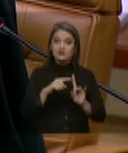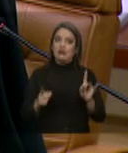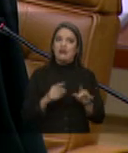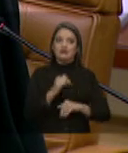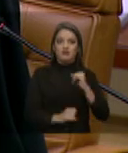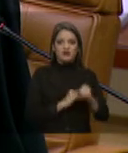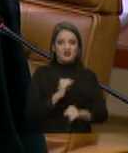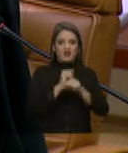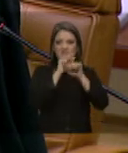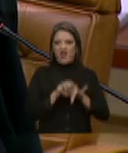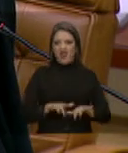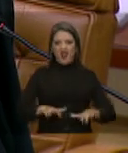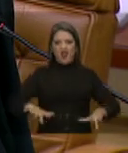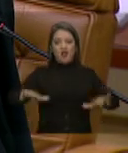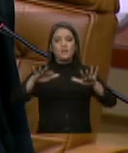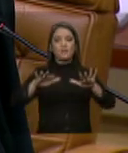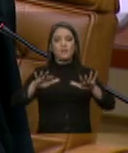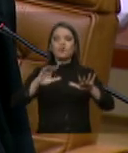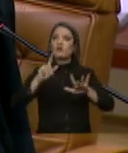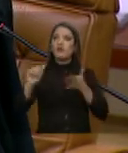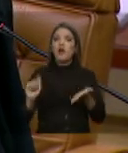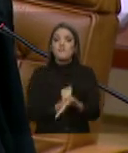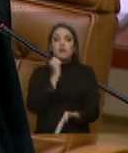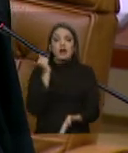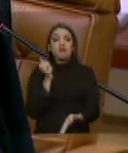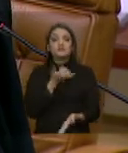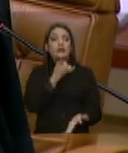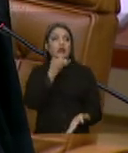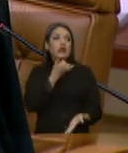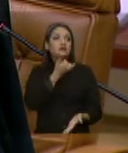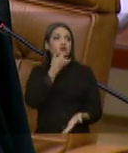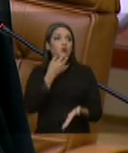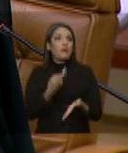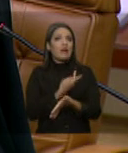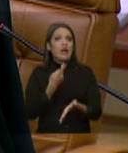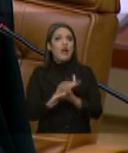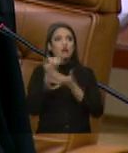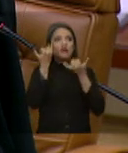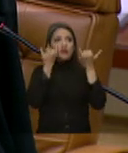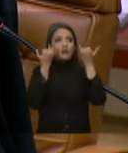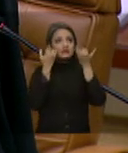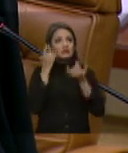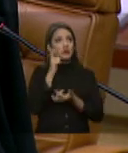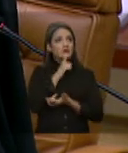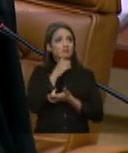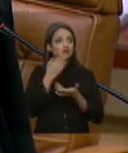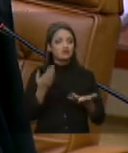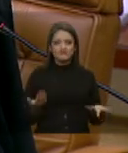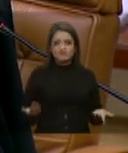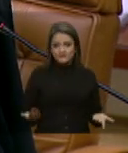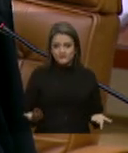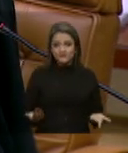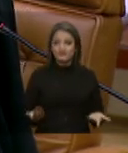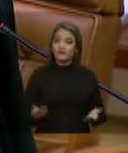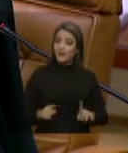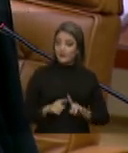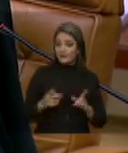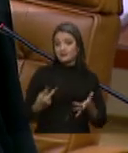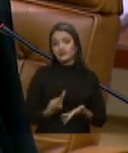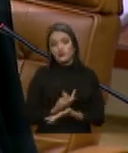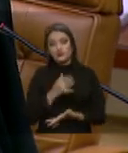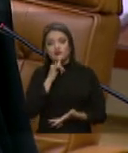o universo e depois retiram dizendo Ah foi equivocada a informação nós tivemos sustentavelmente e